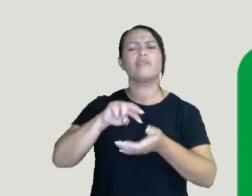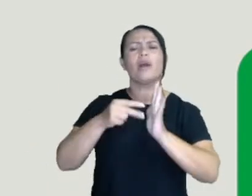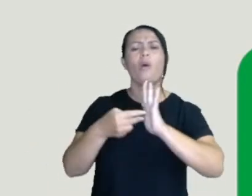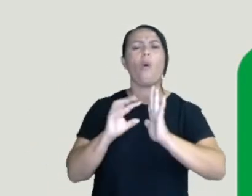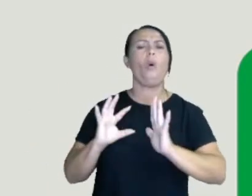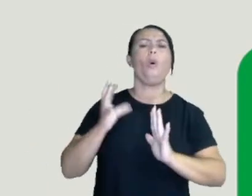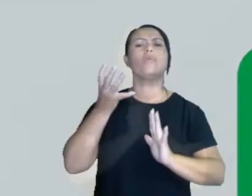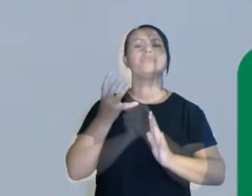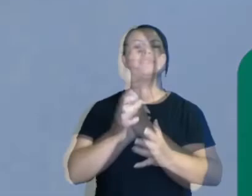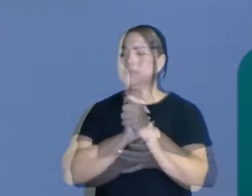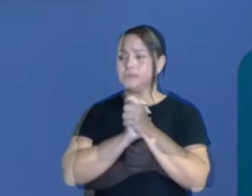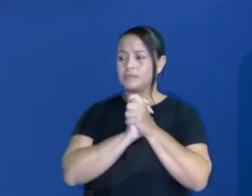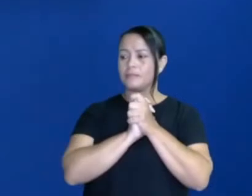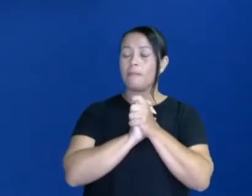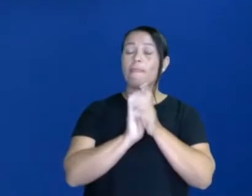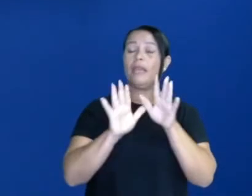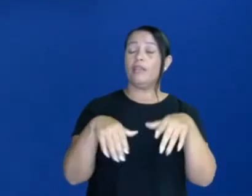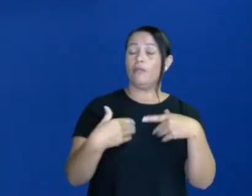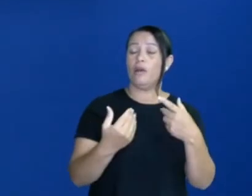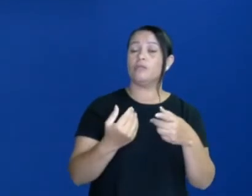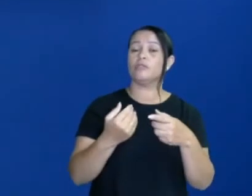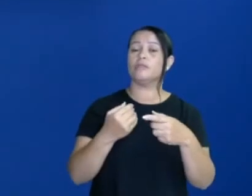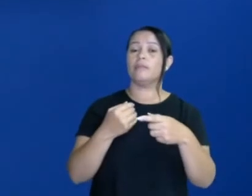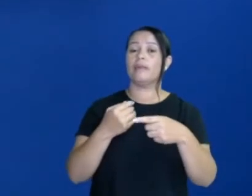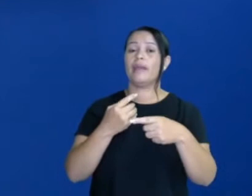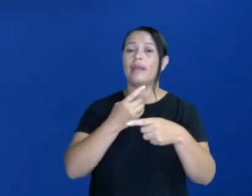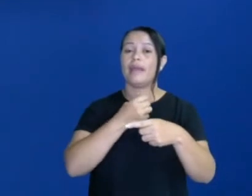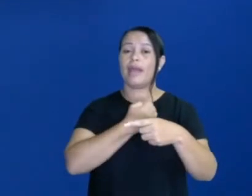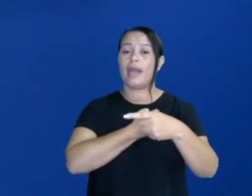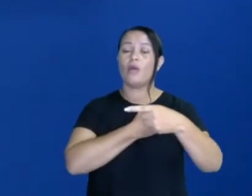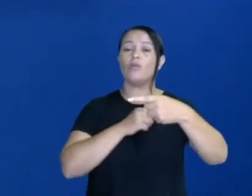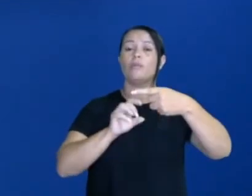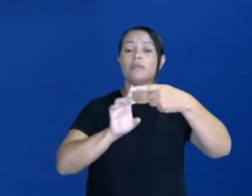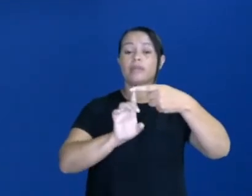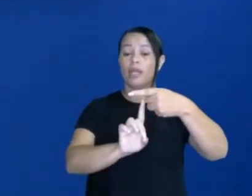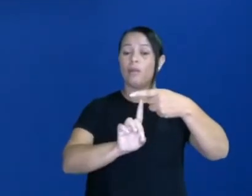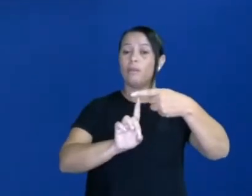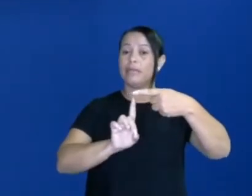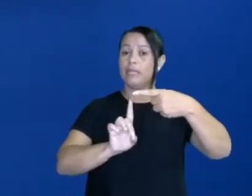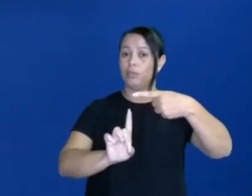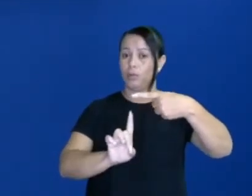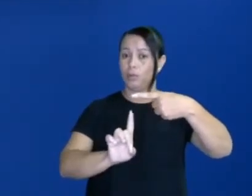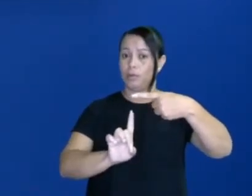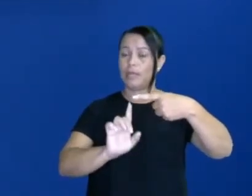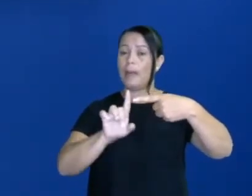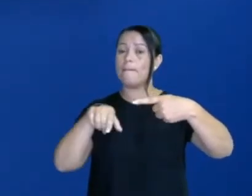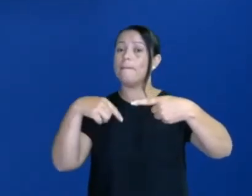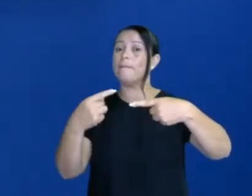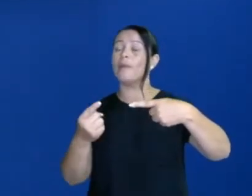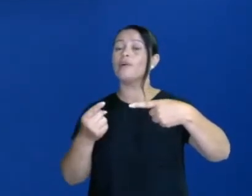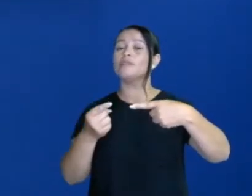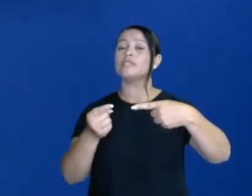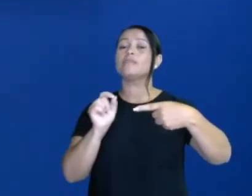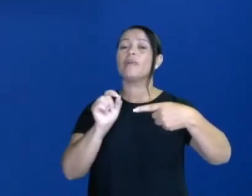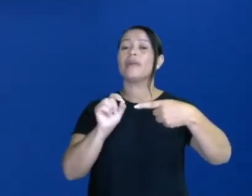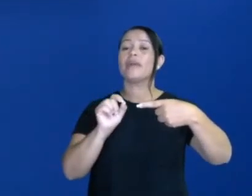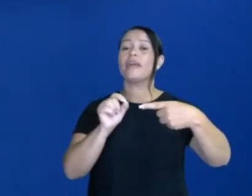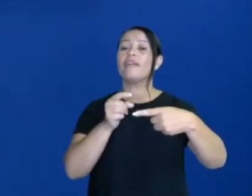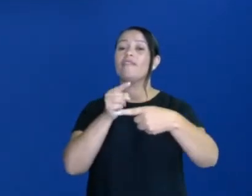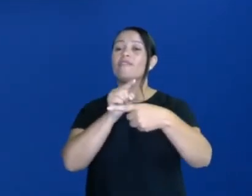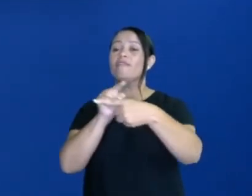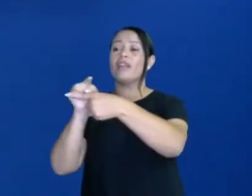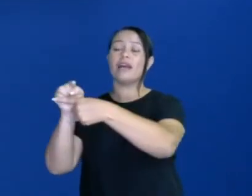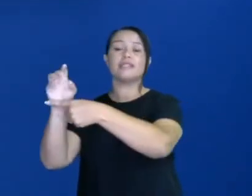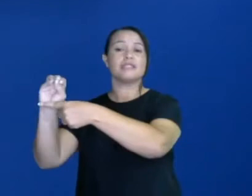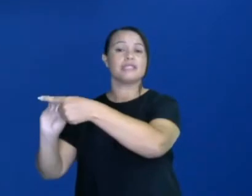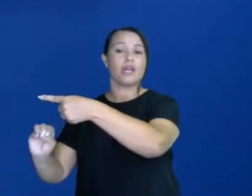agora? Então, nós vamos pegar o denominador, tá certo? Da próxima fração e vai multiplicar. Lembrando que toda